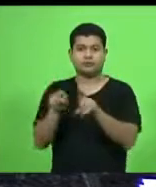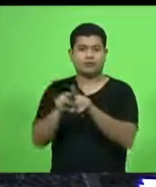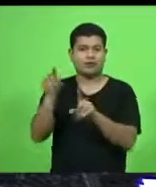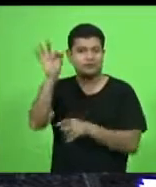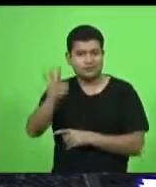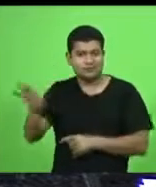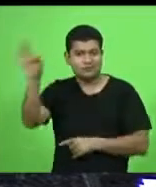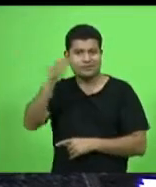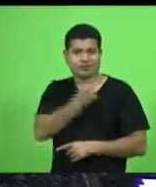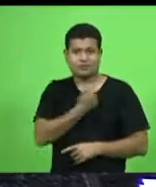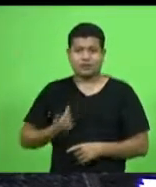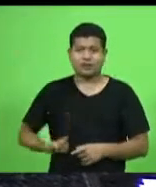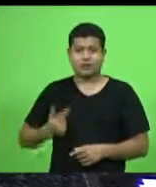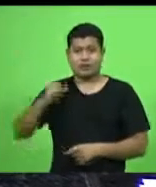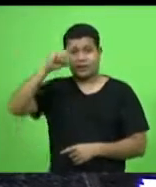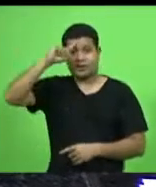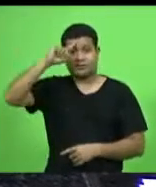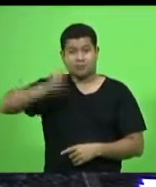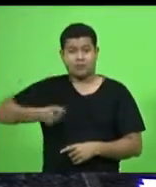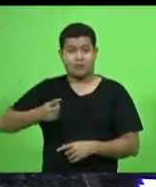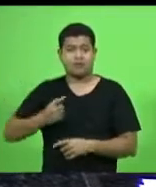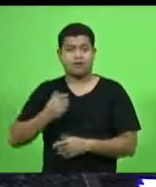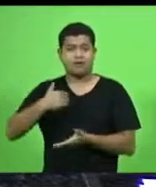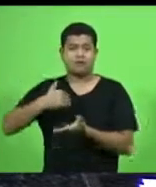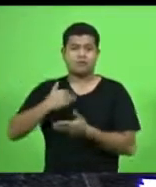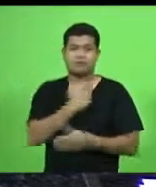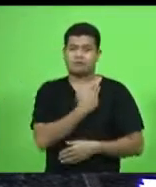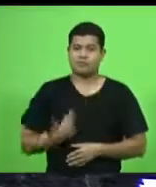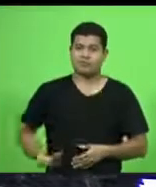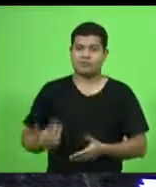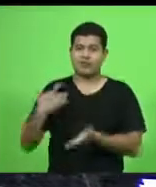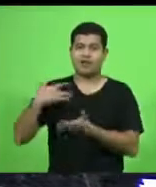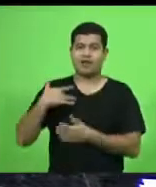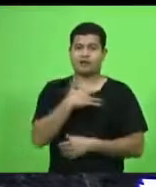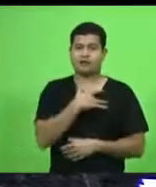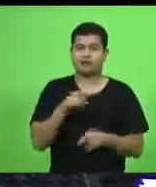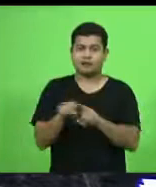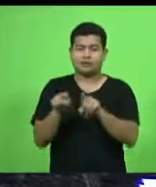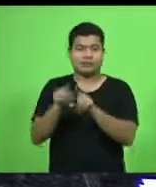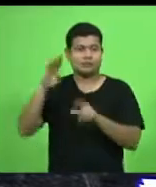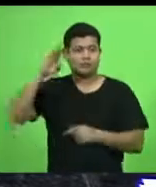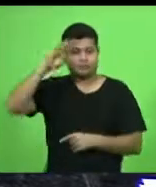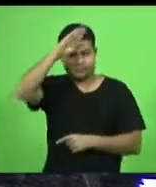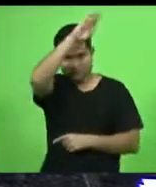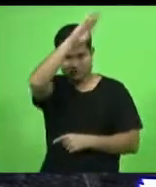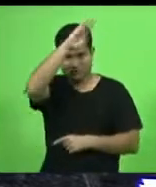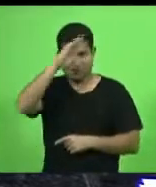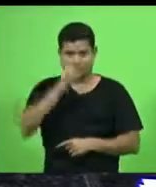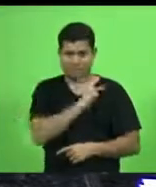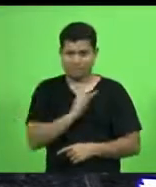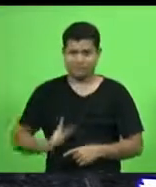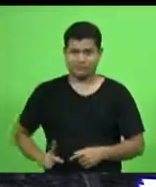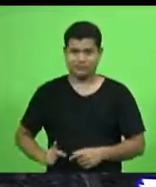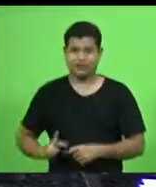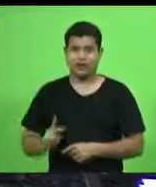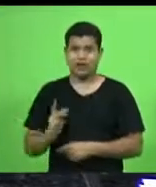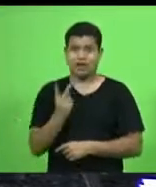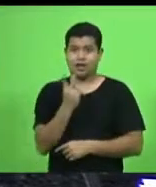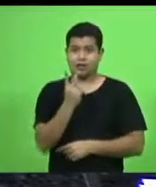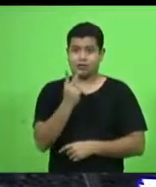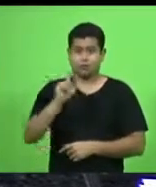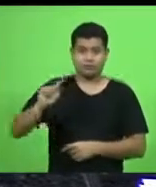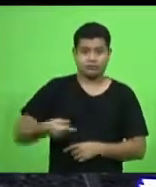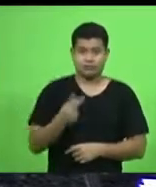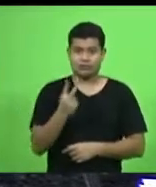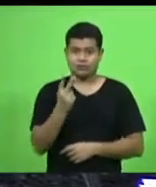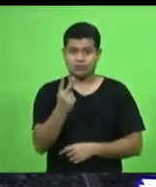do ministro da Saúde e do presidente Bolsonaro, colocou no total em Santa Catarina 2,2